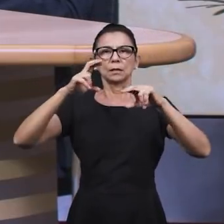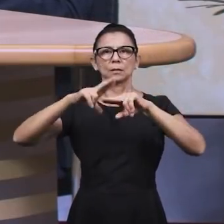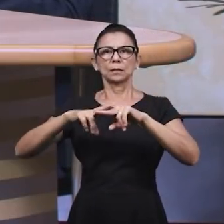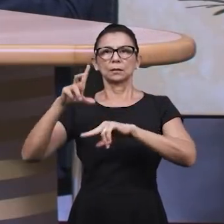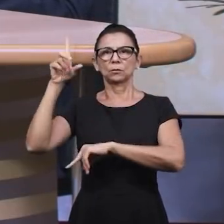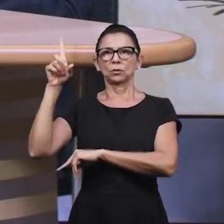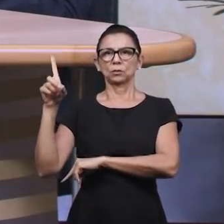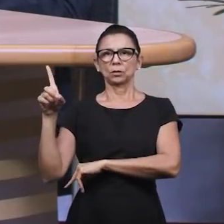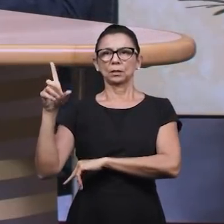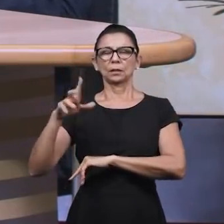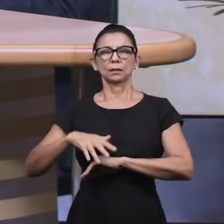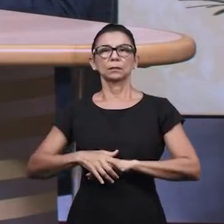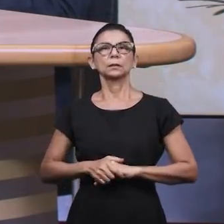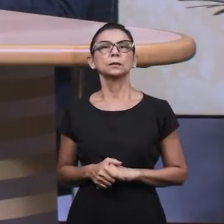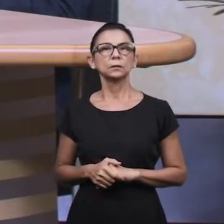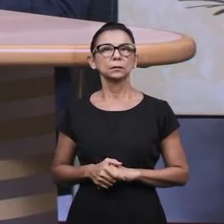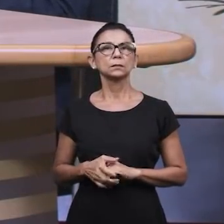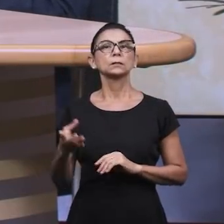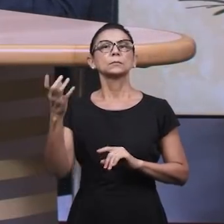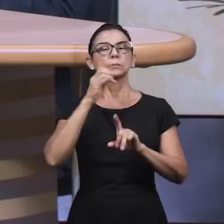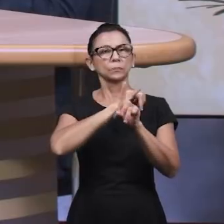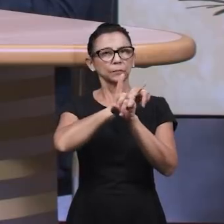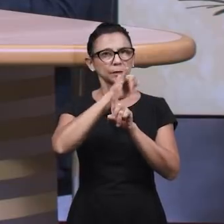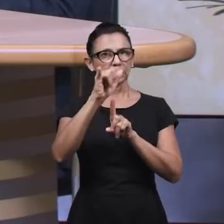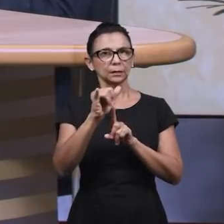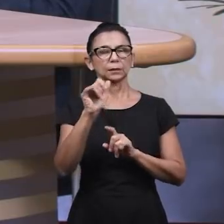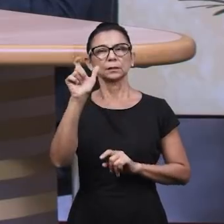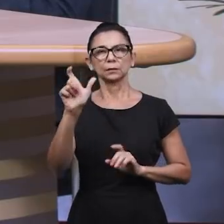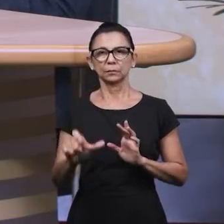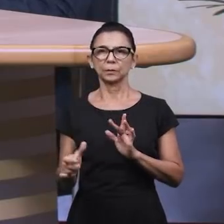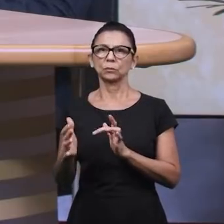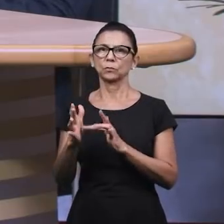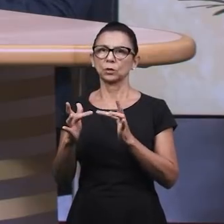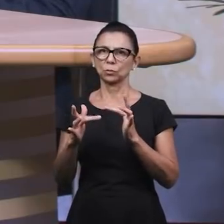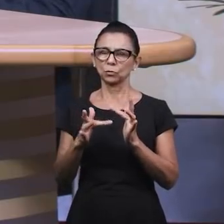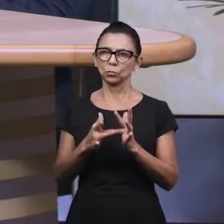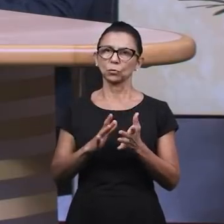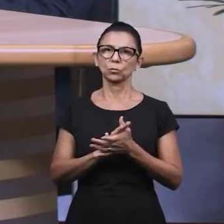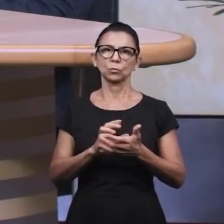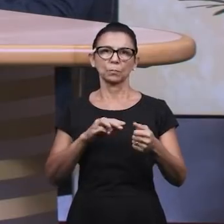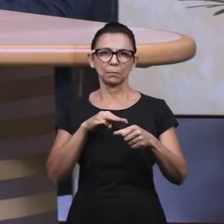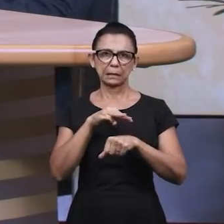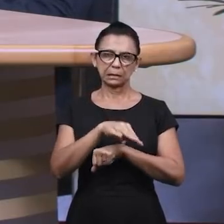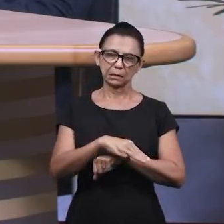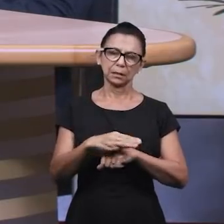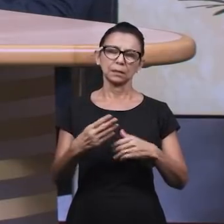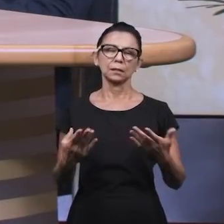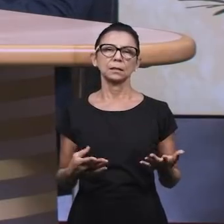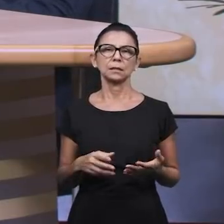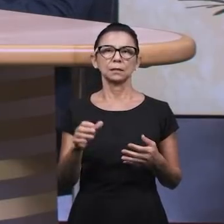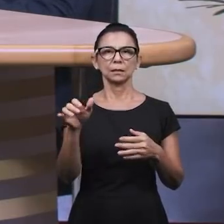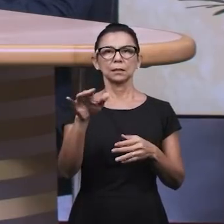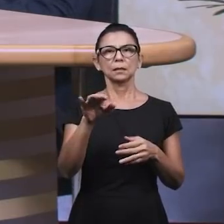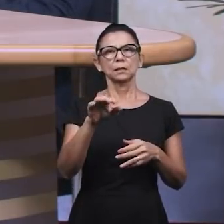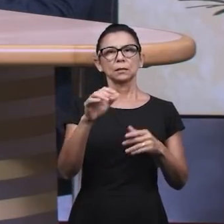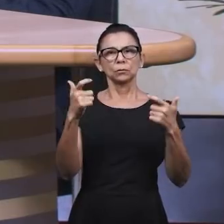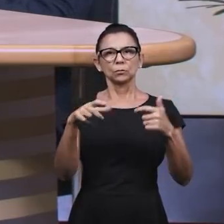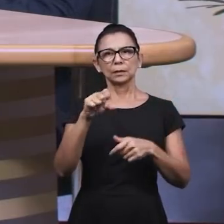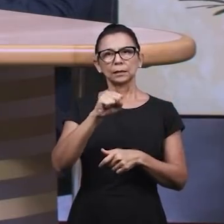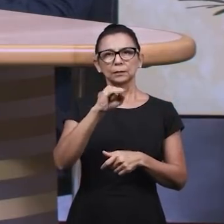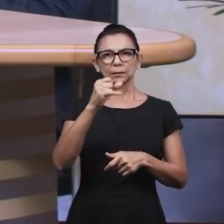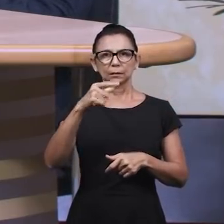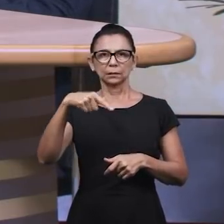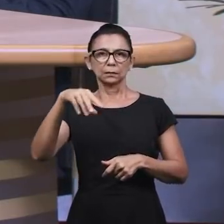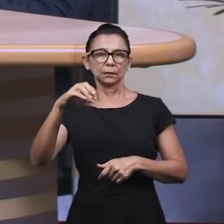minha direita. Então, é uma profecia sobre o Senhor Jesus, né? Sobre o Messias, sobre Sião, sobre a igreja. Então, ele